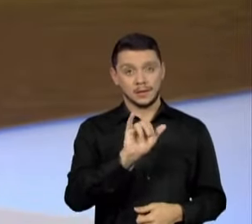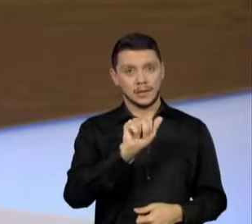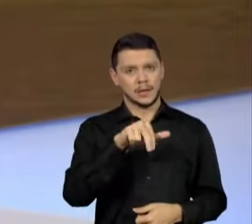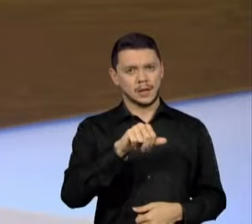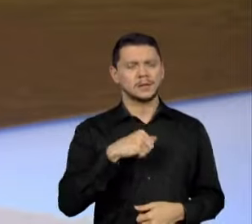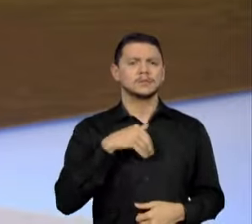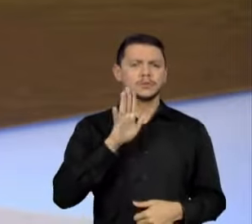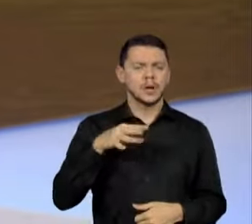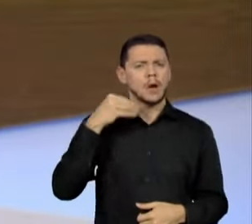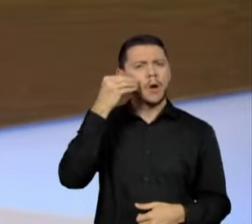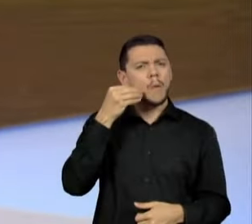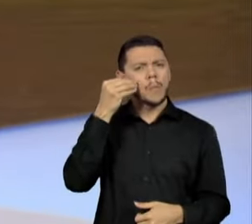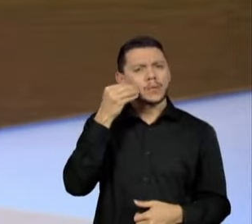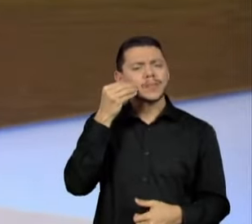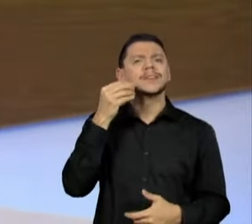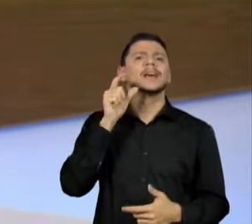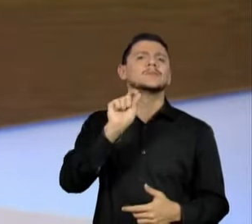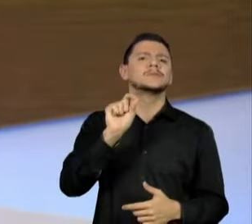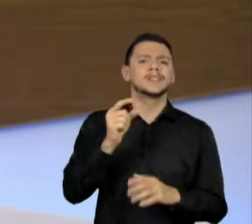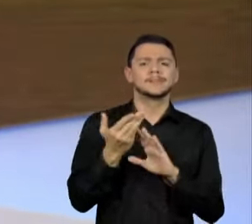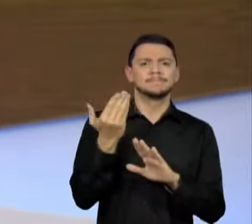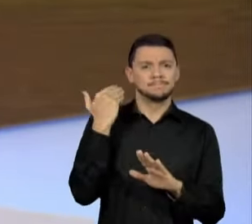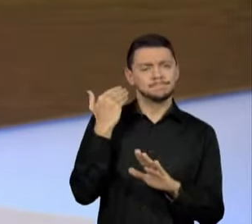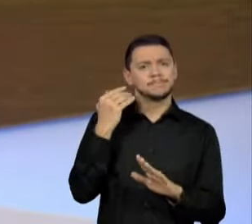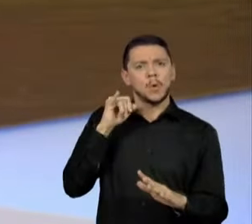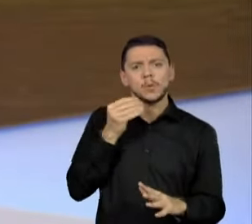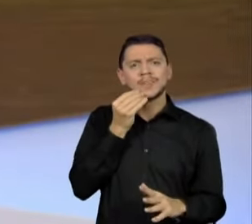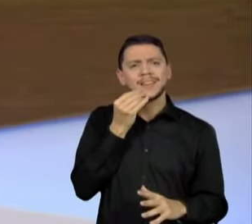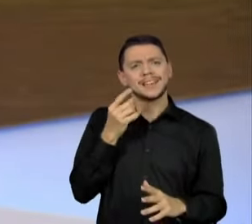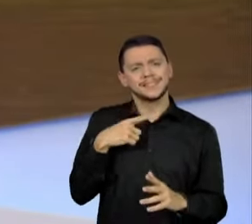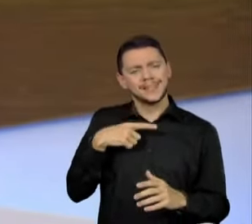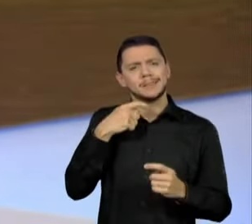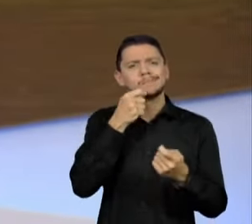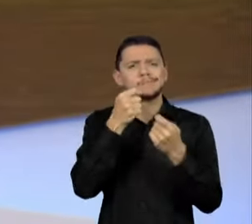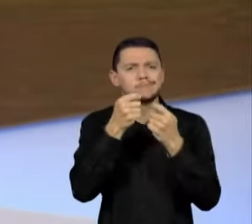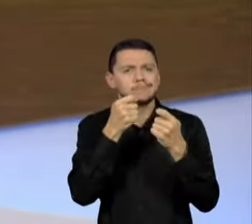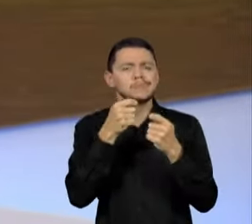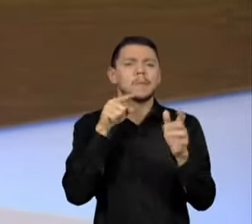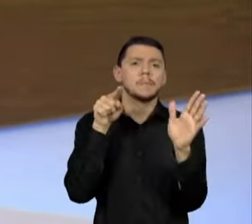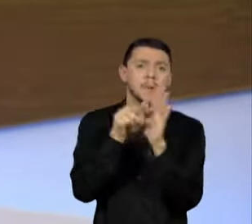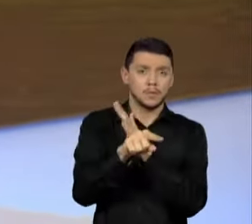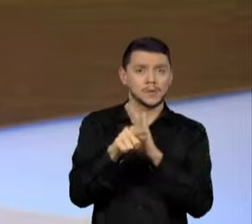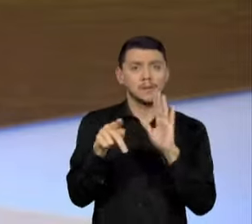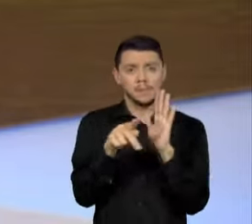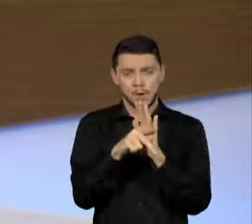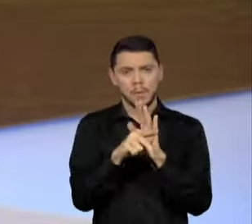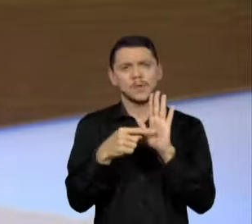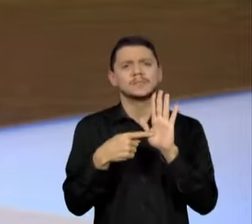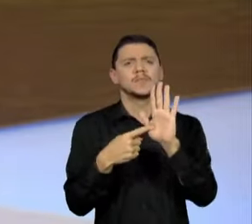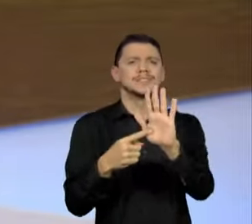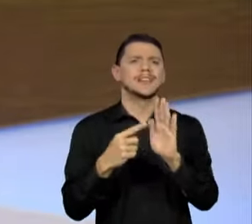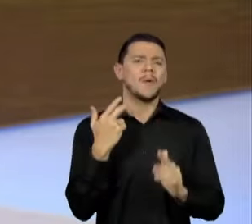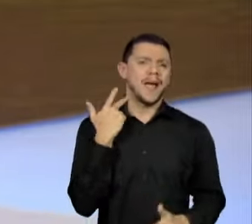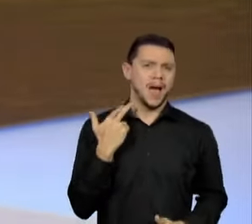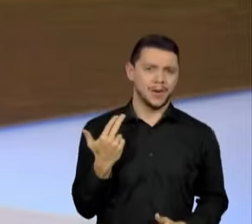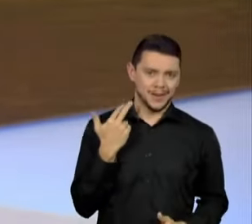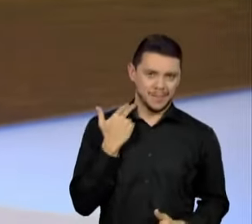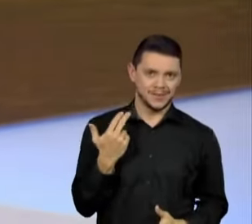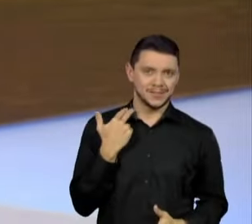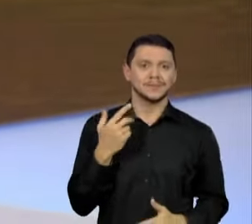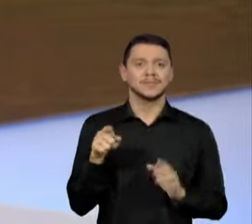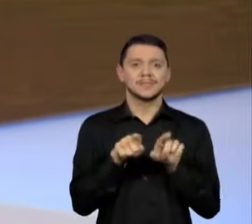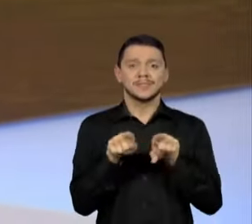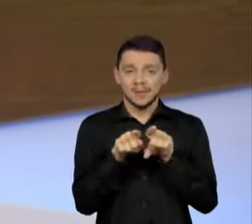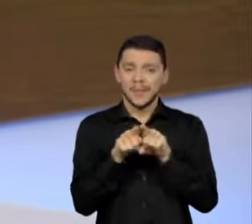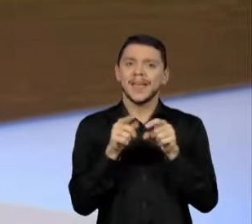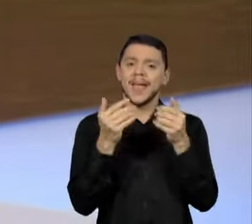há umas 3 semanas para falar justamente da abertura da exposição da Carolina Maria de Jesus e do lançamento da obra. E aí